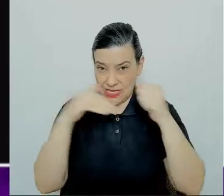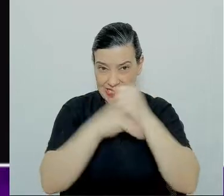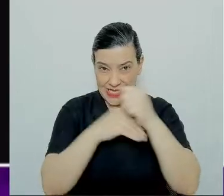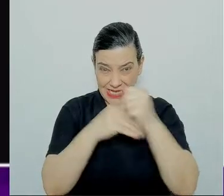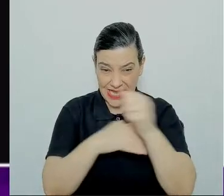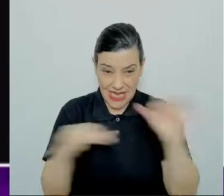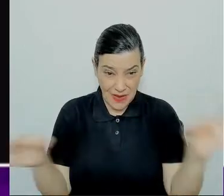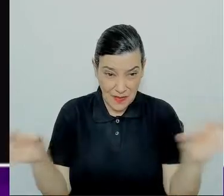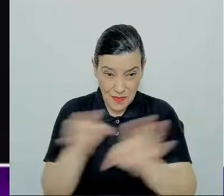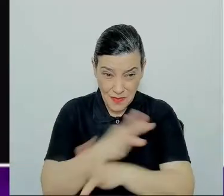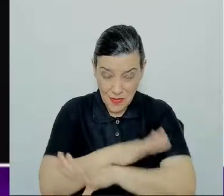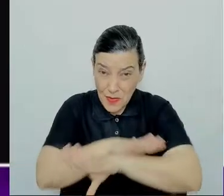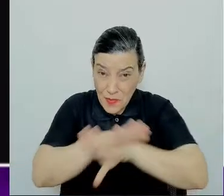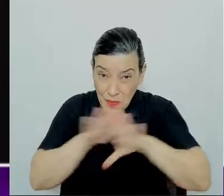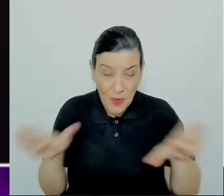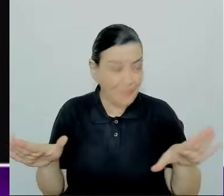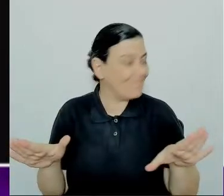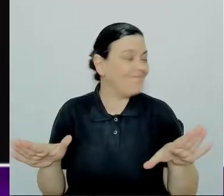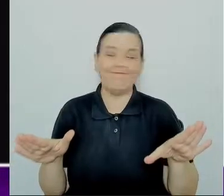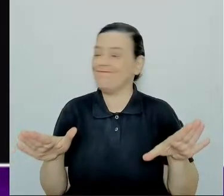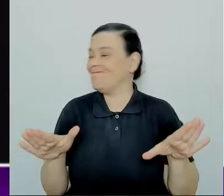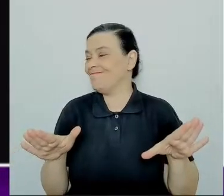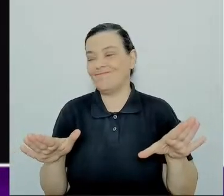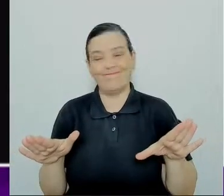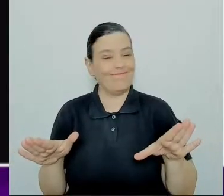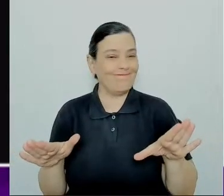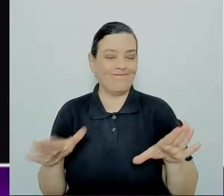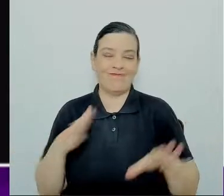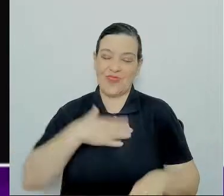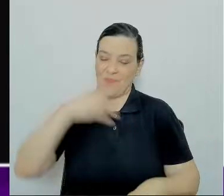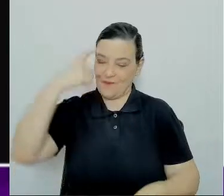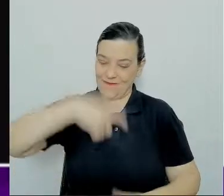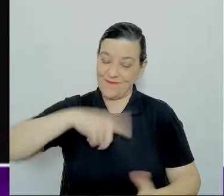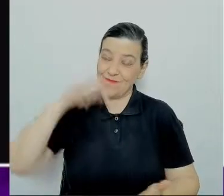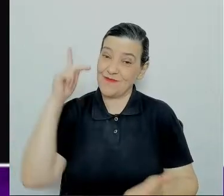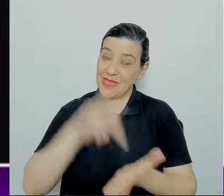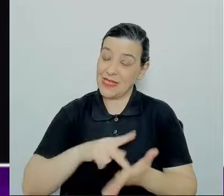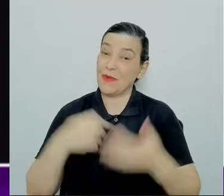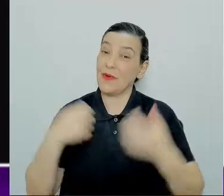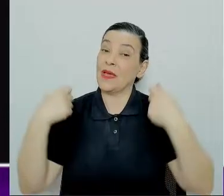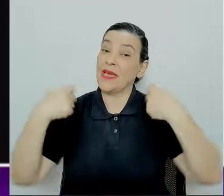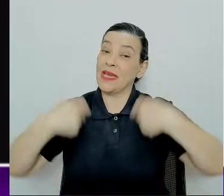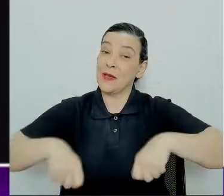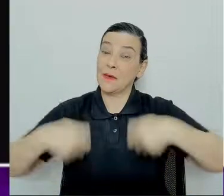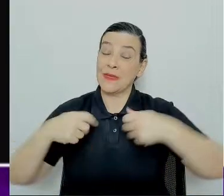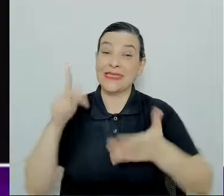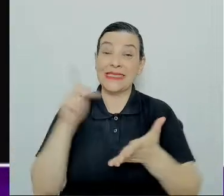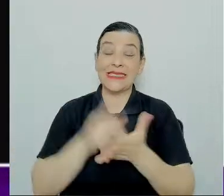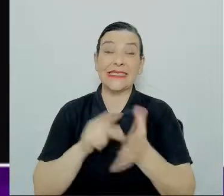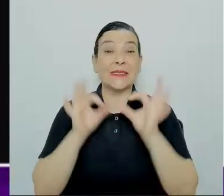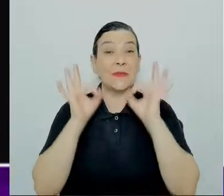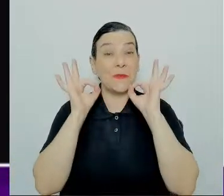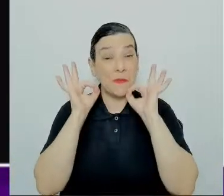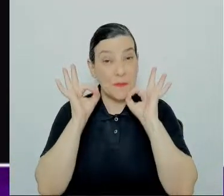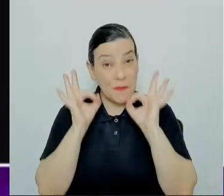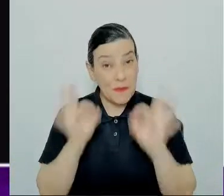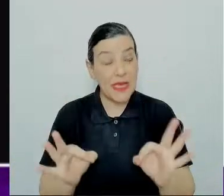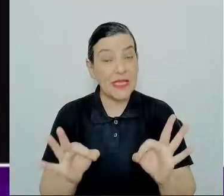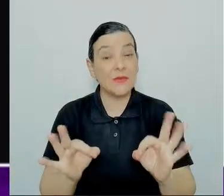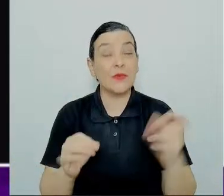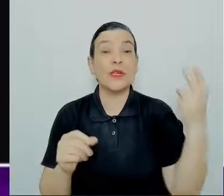mais o suficiente para garantir que eu sou eu mesmo. Eu preciso garantir isso através de um segundo